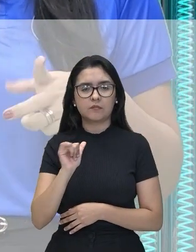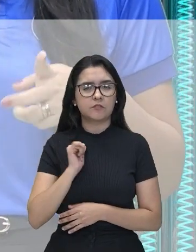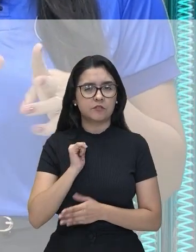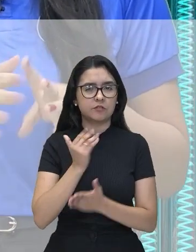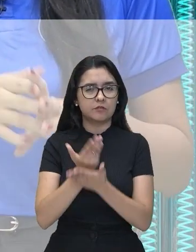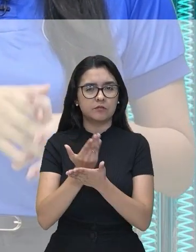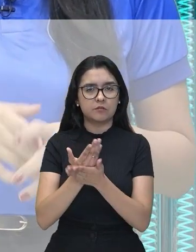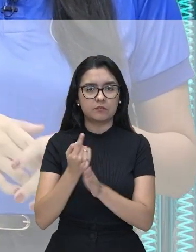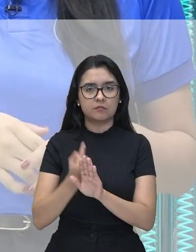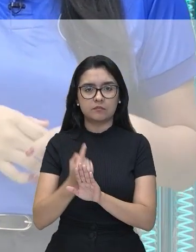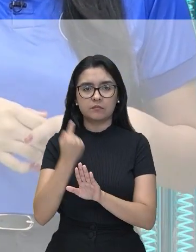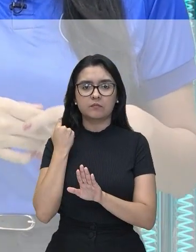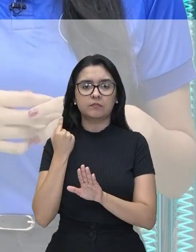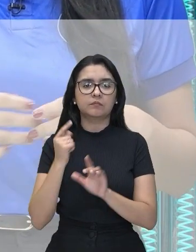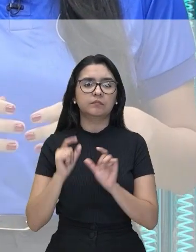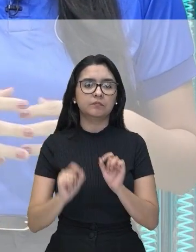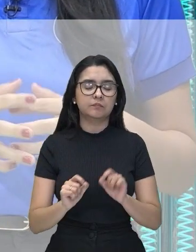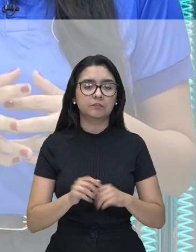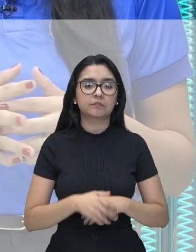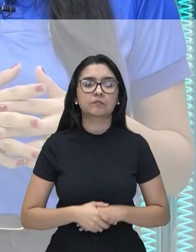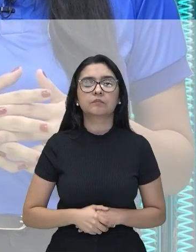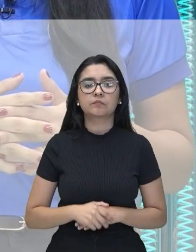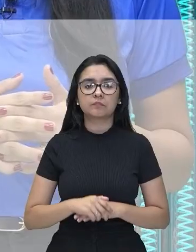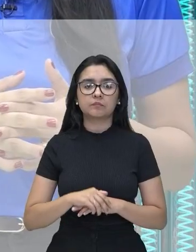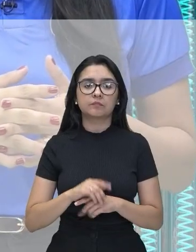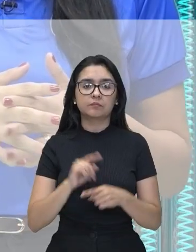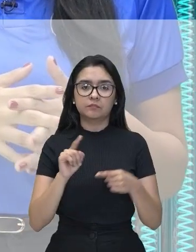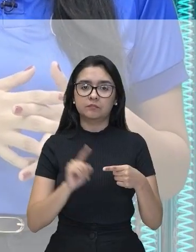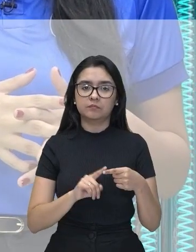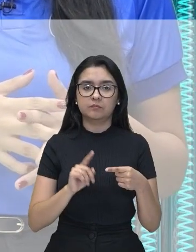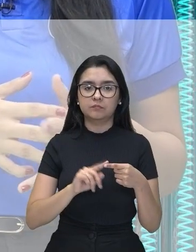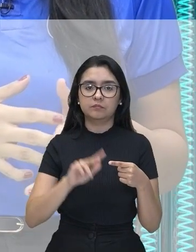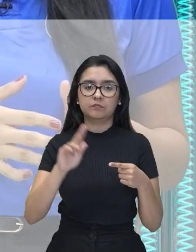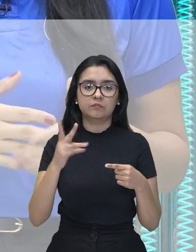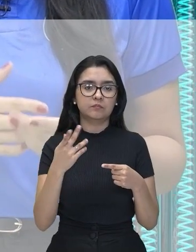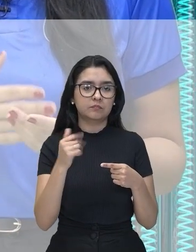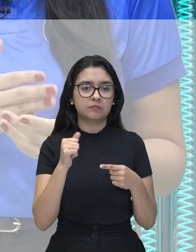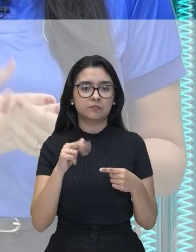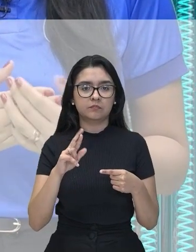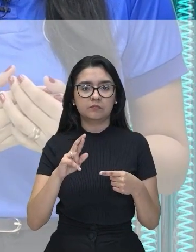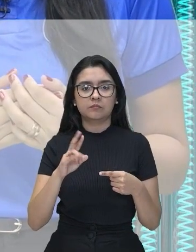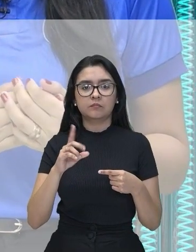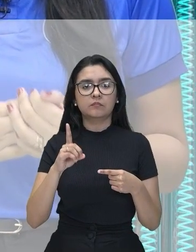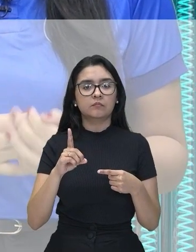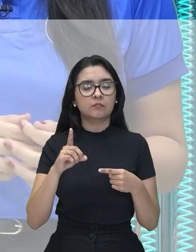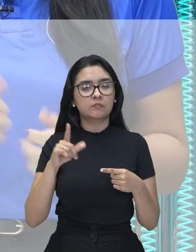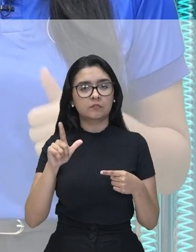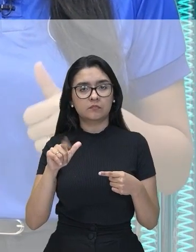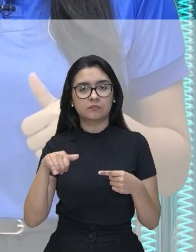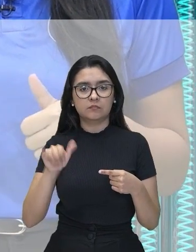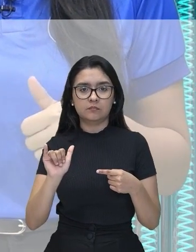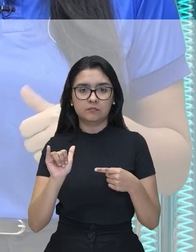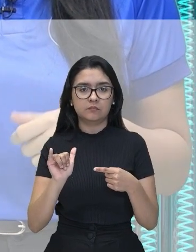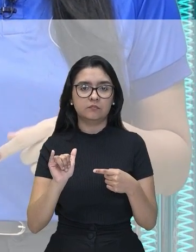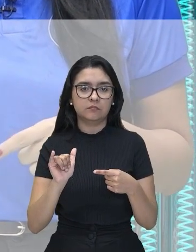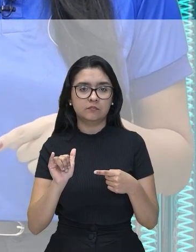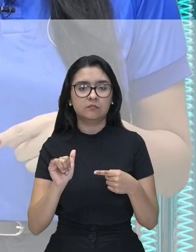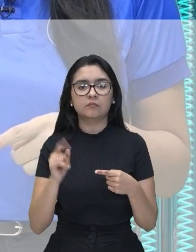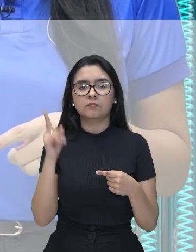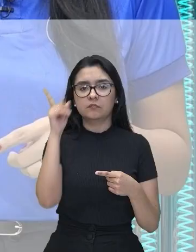começo, né, com friendly, nós temos hardly, hardly. Se hard é